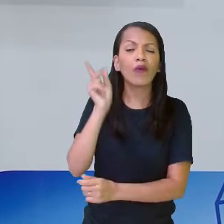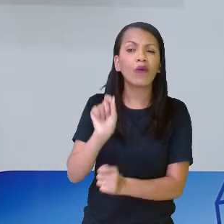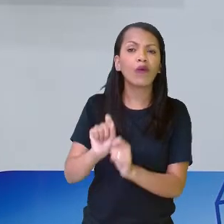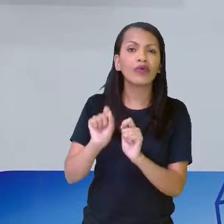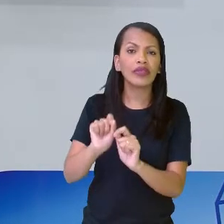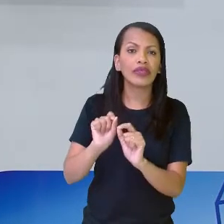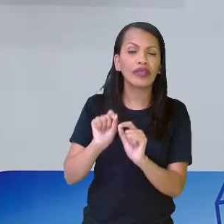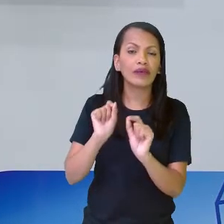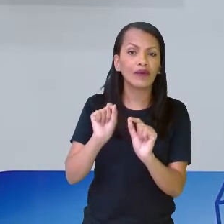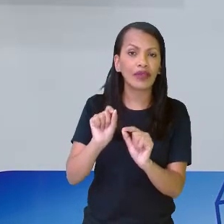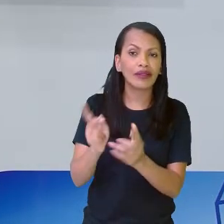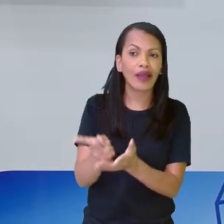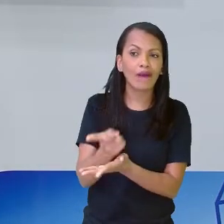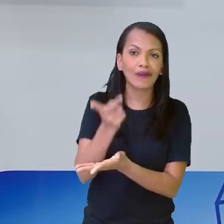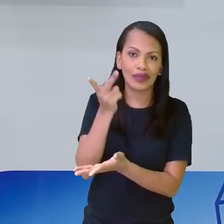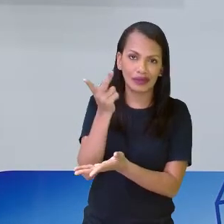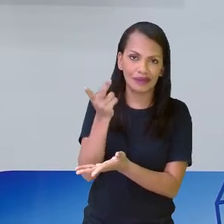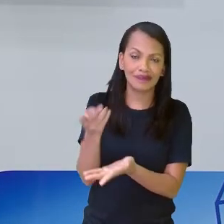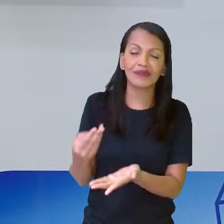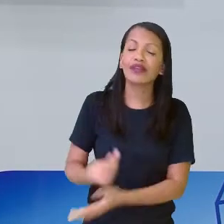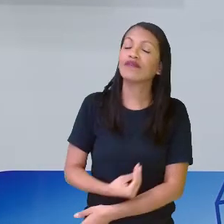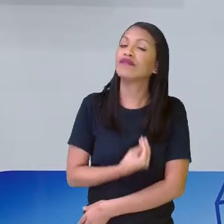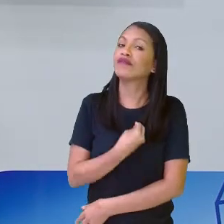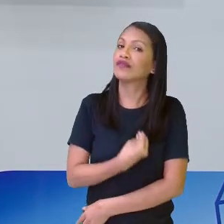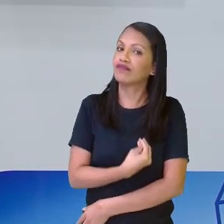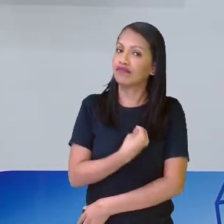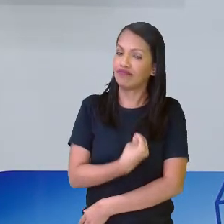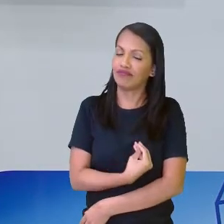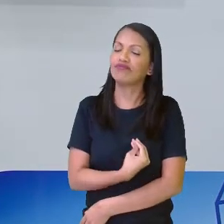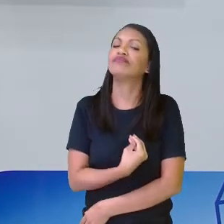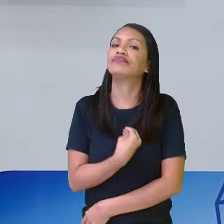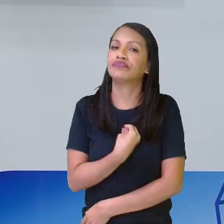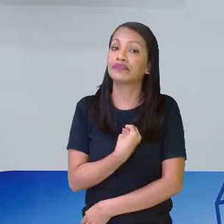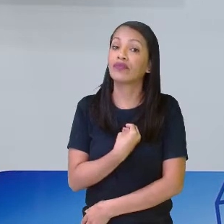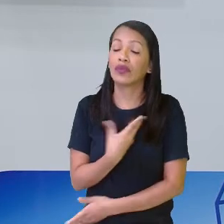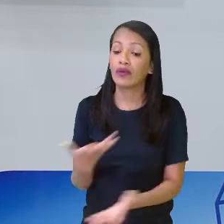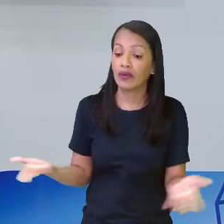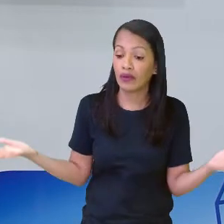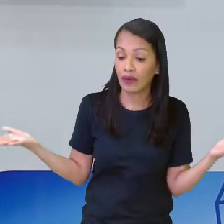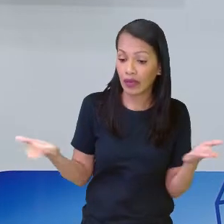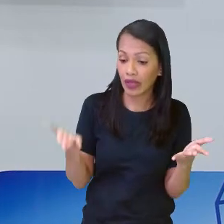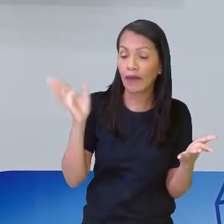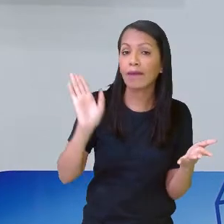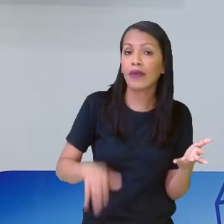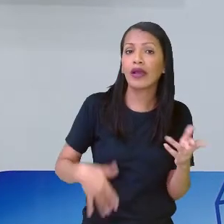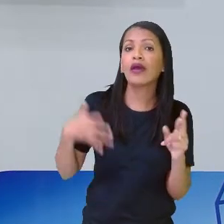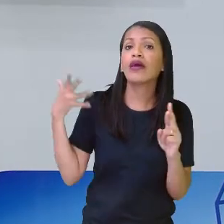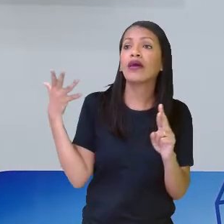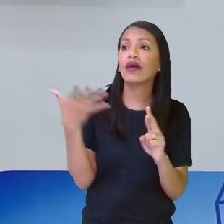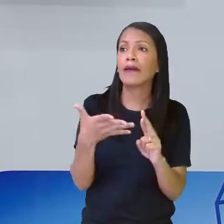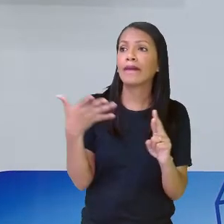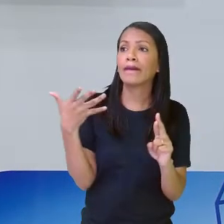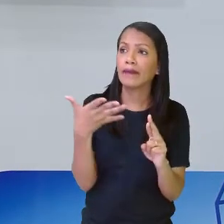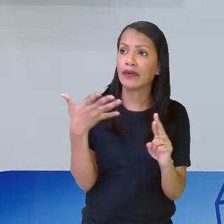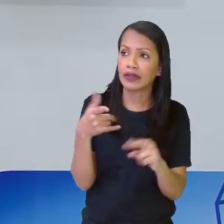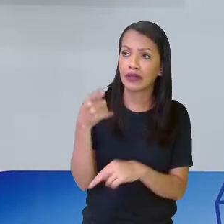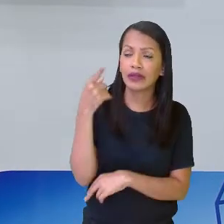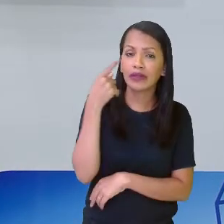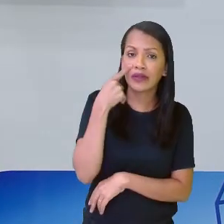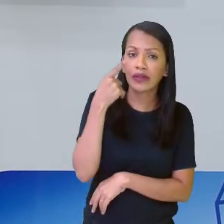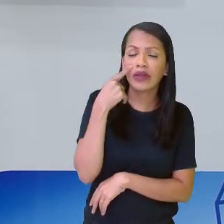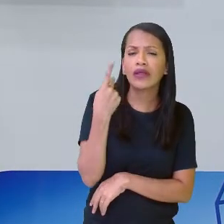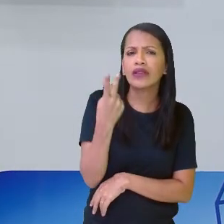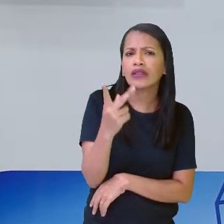Então, nós estamos vivendo um momento histórico, nós estamos vivendo uma situação, e isso vai ser representado numa tela, aquilo é o